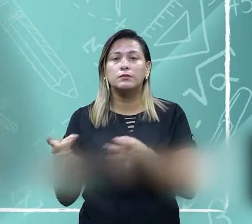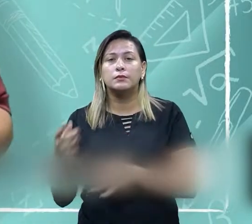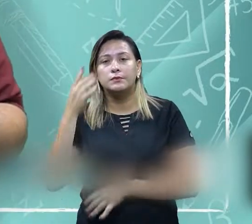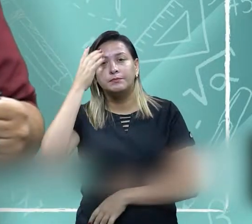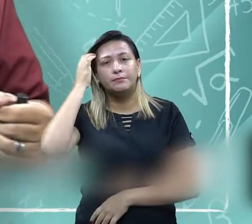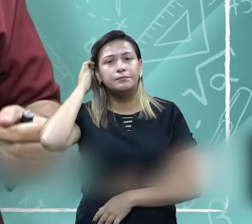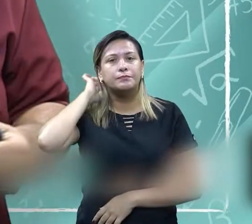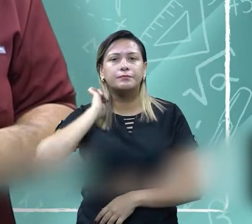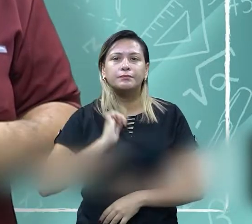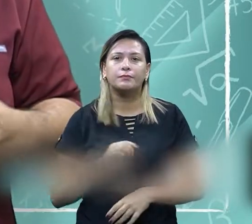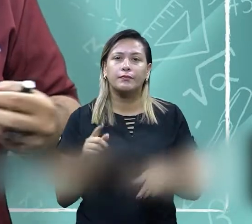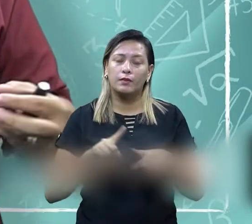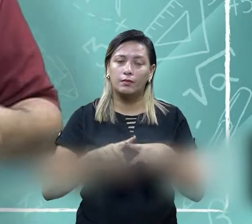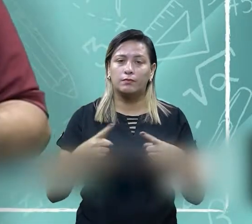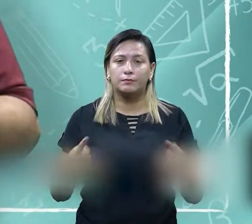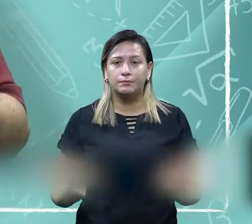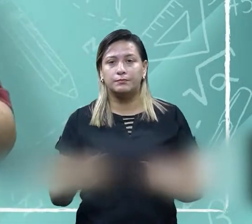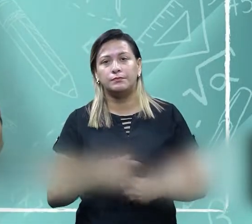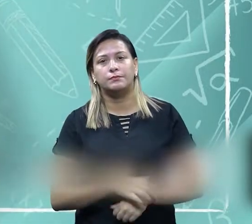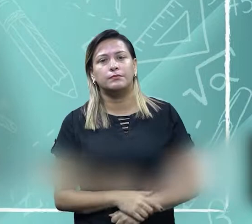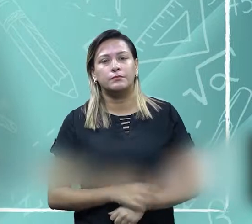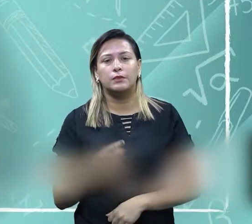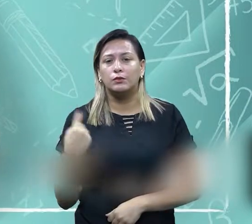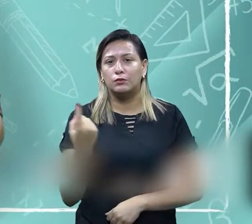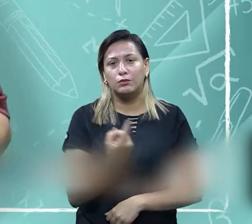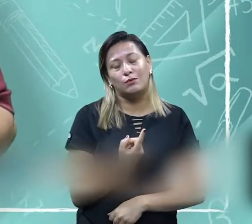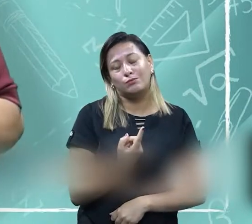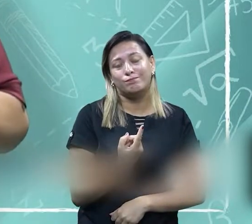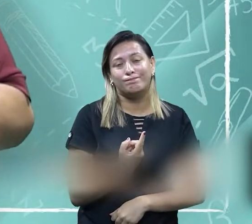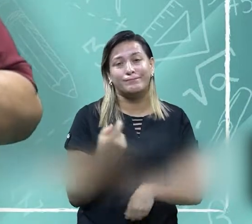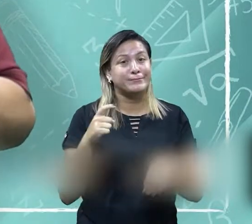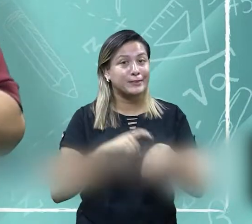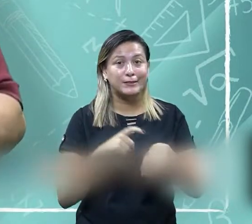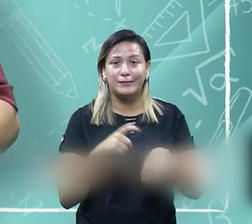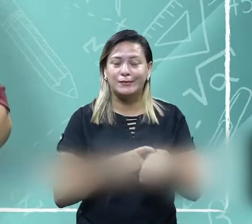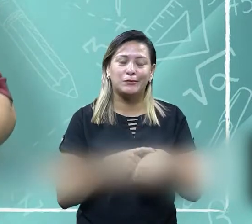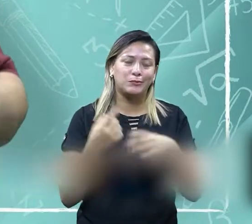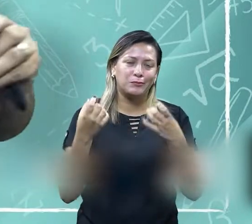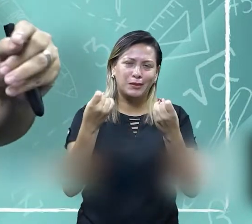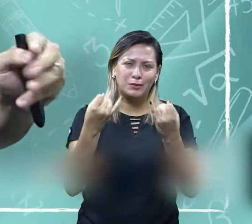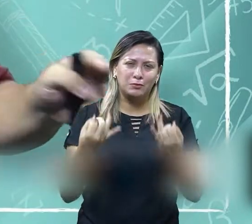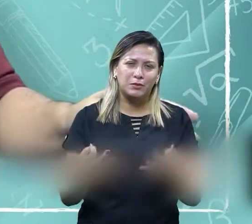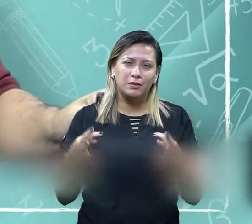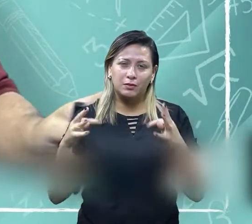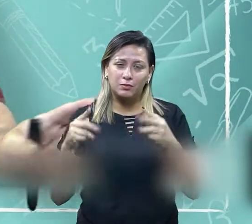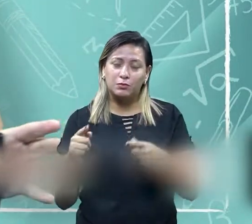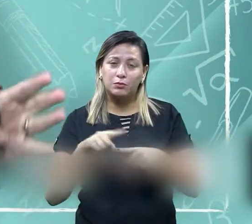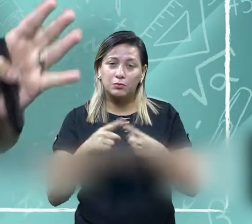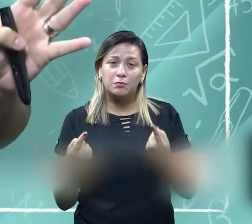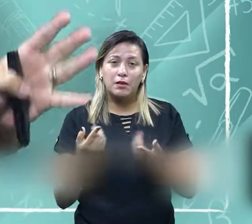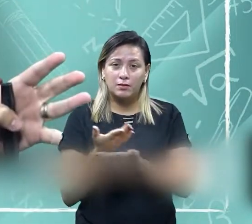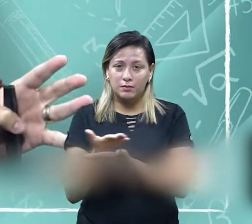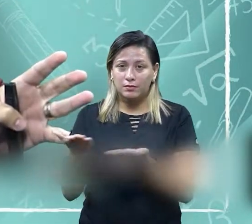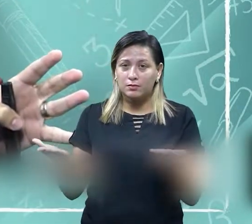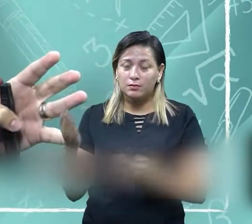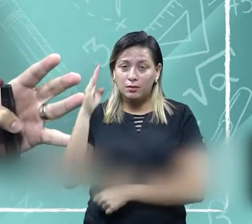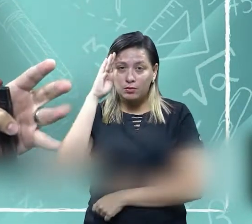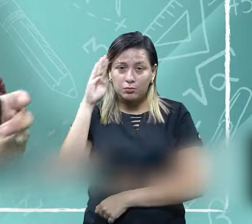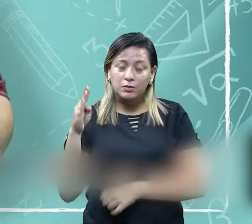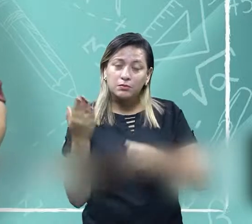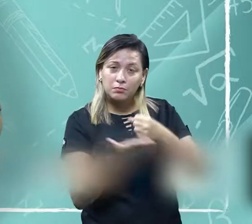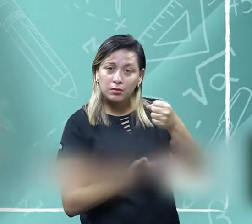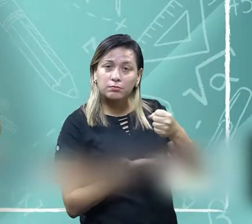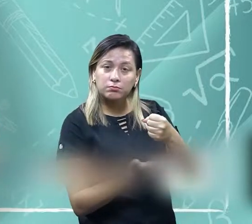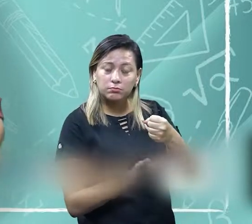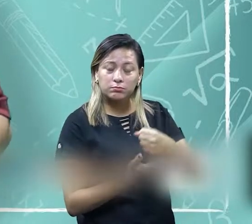Porém, nós não temos tempo para estar comentando todos eles, mas esses aí são os principais, são os pilares, tá